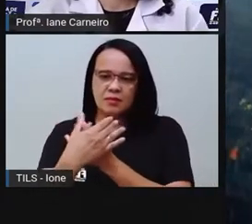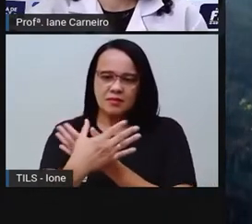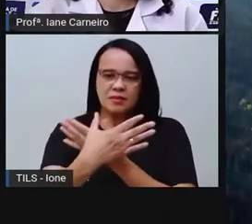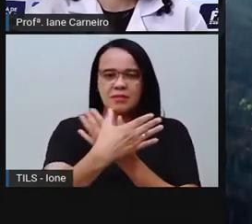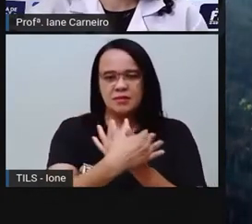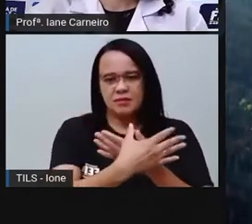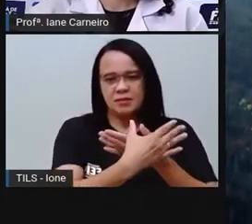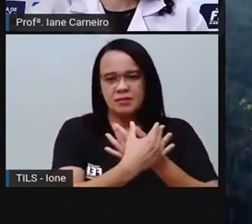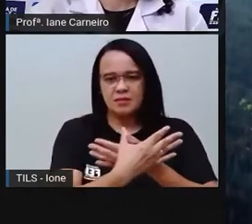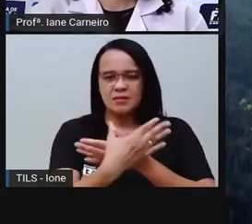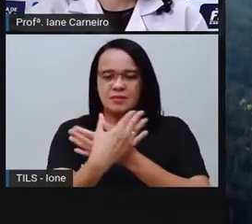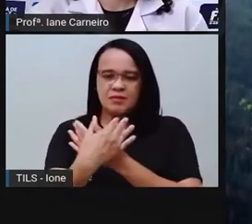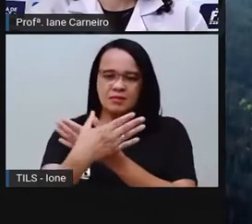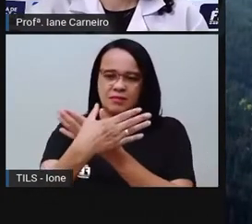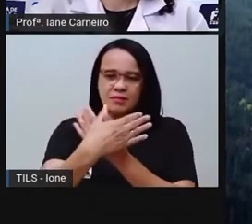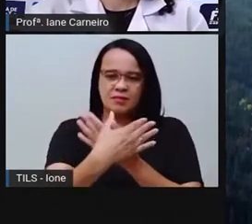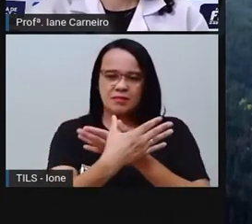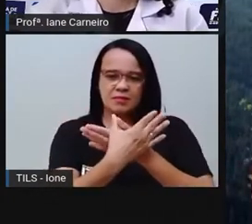borboleta